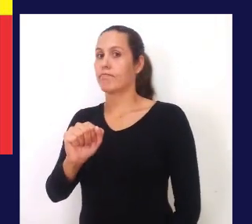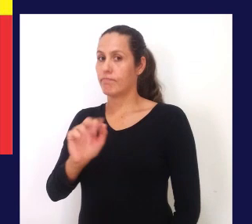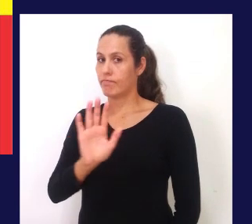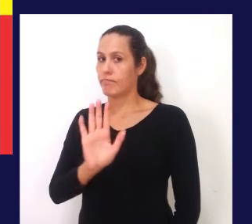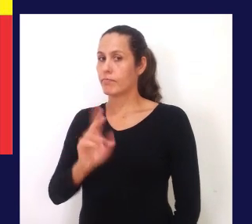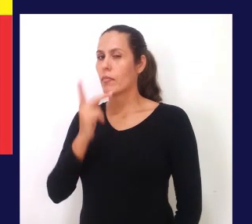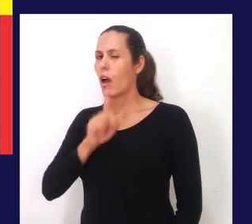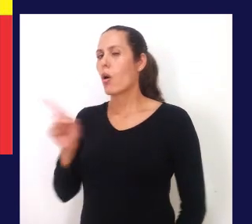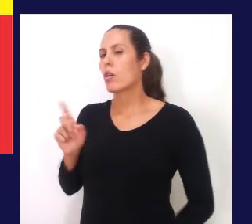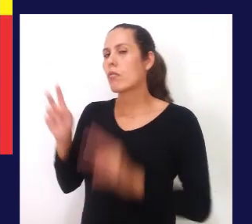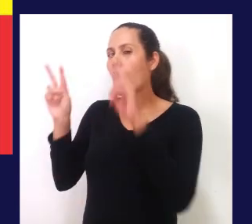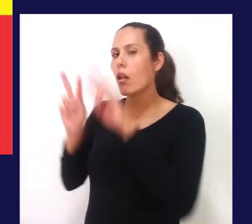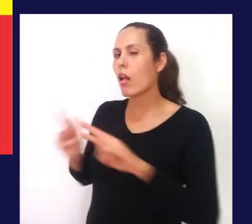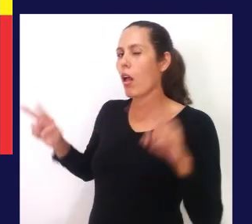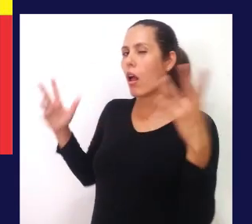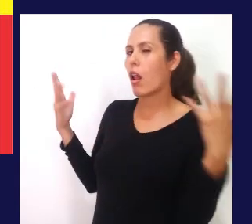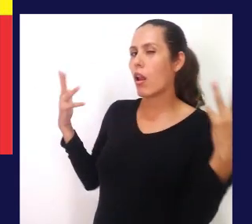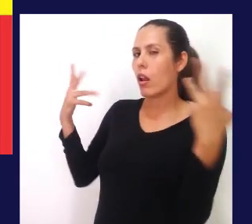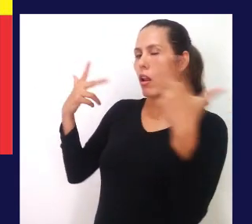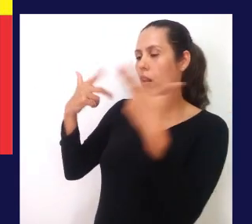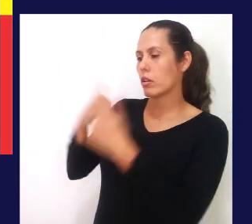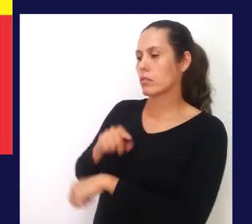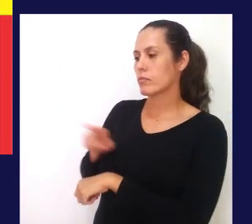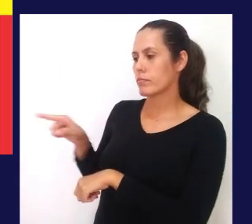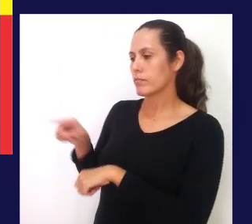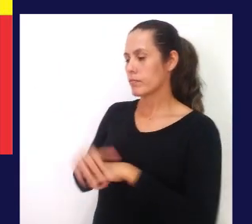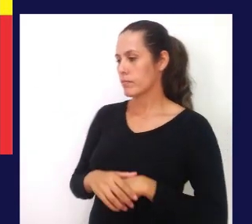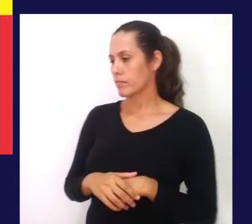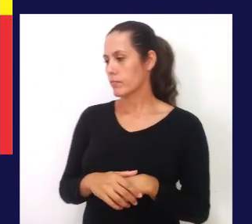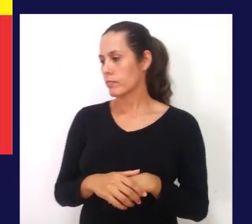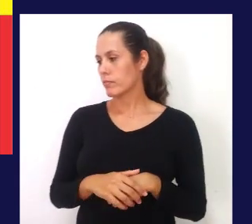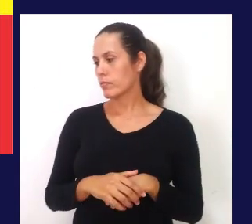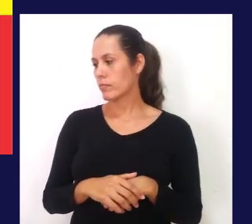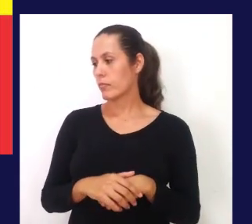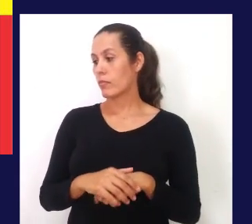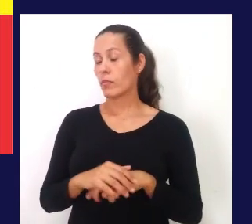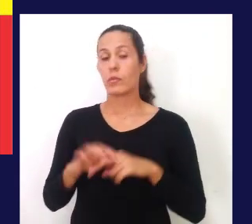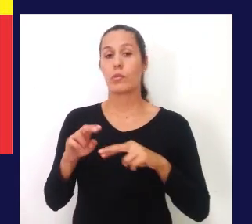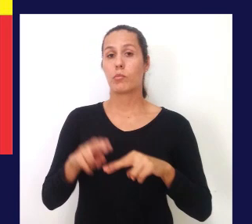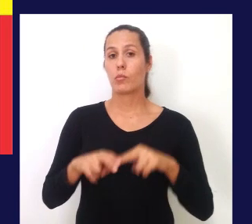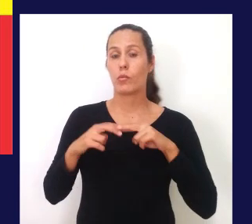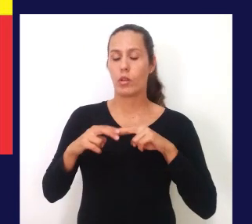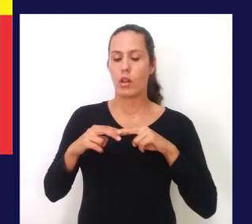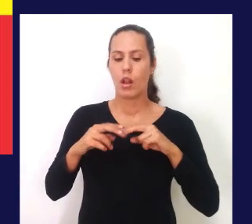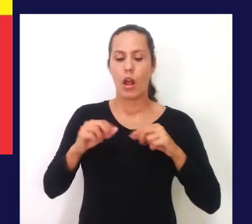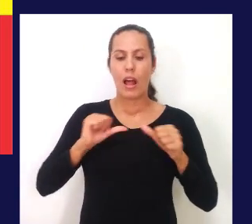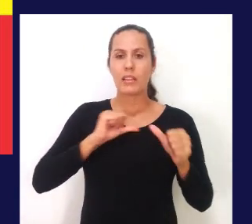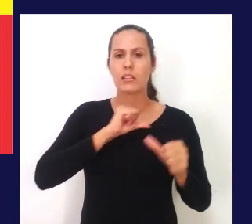metamórficas. Então, começamos agora a observar essa linda imagem